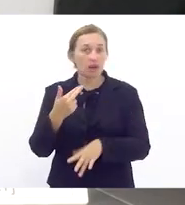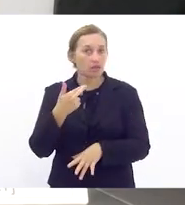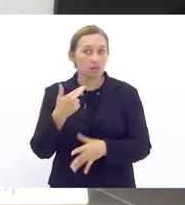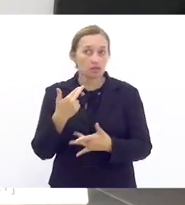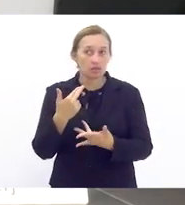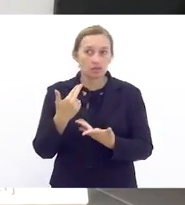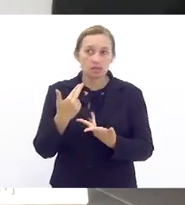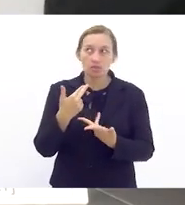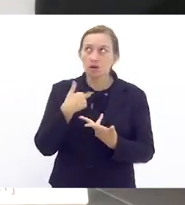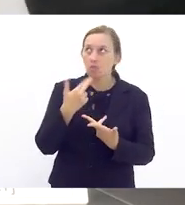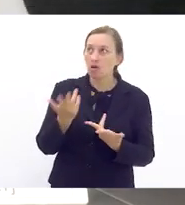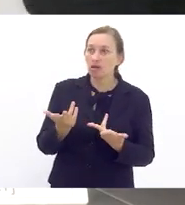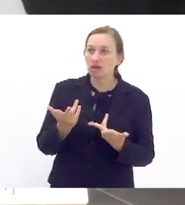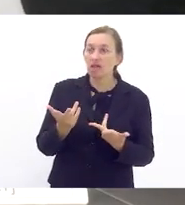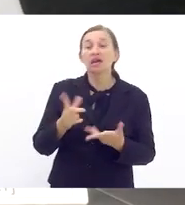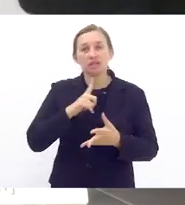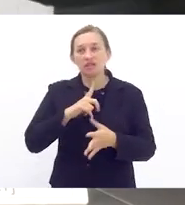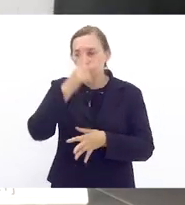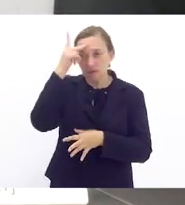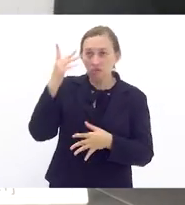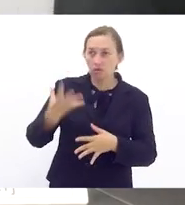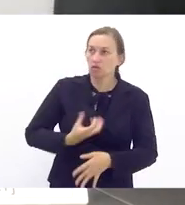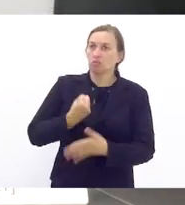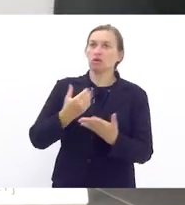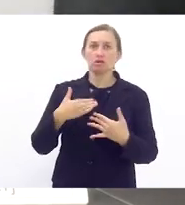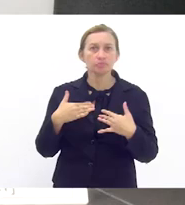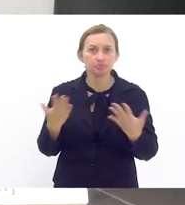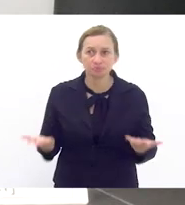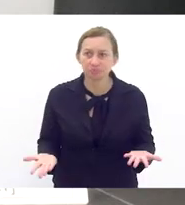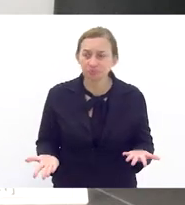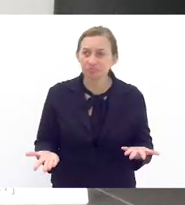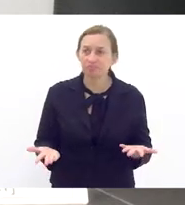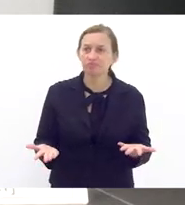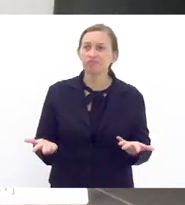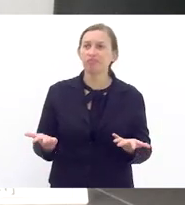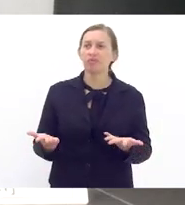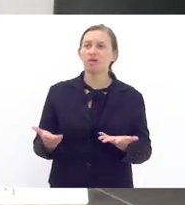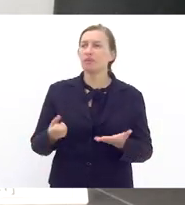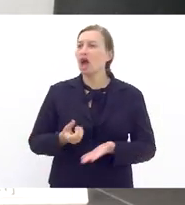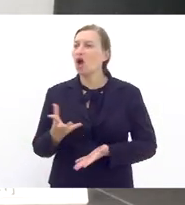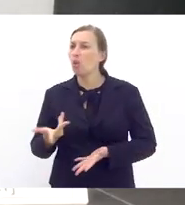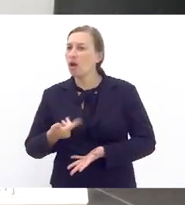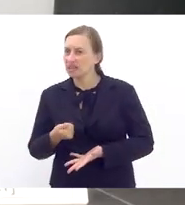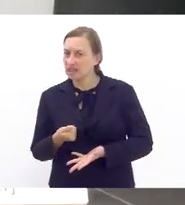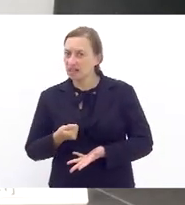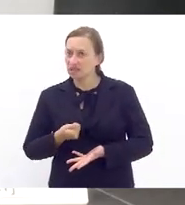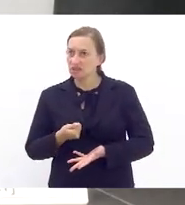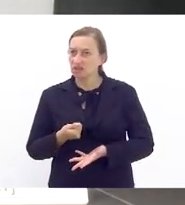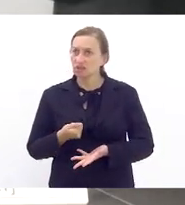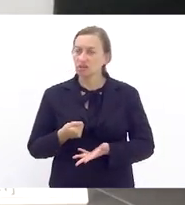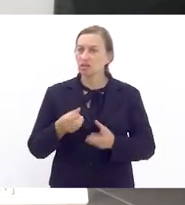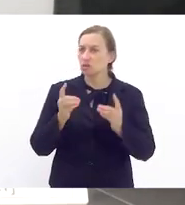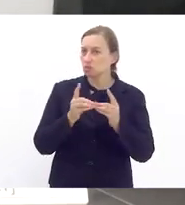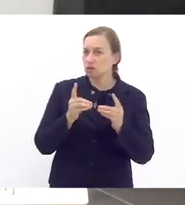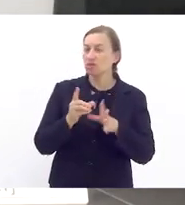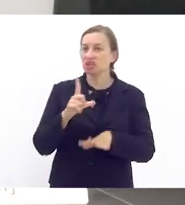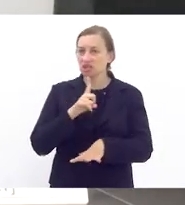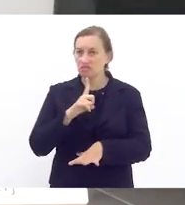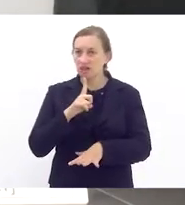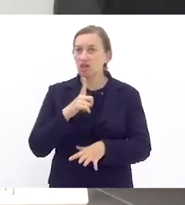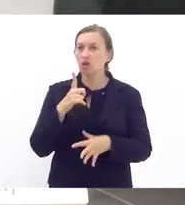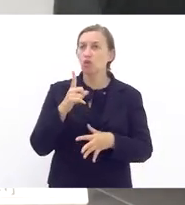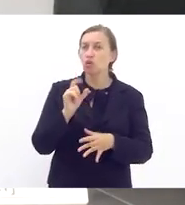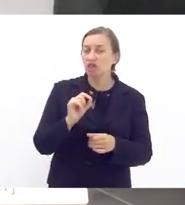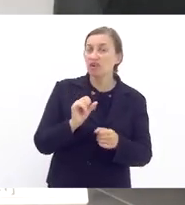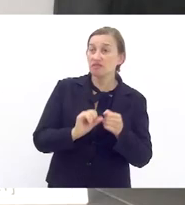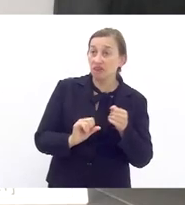da maneira assim que... Agora, teve gente que até me surpreendeu pela qualidade, né, do atendimento que eles tiveram, do que eles